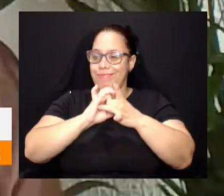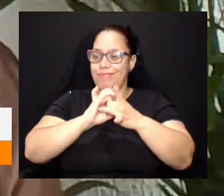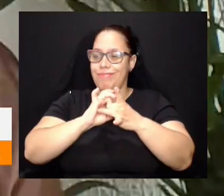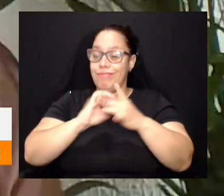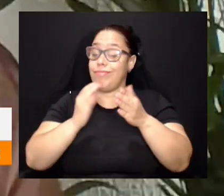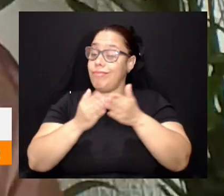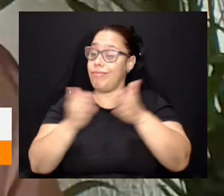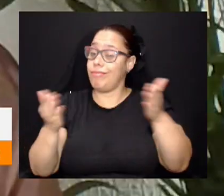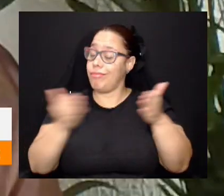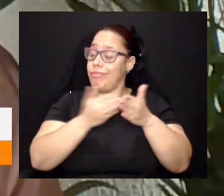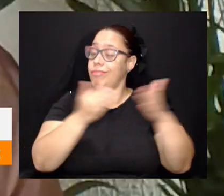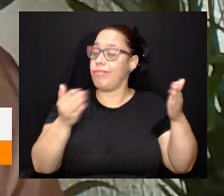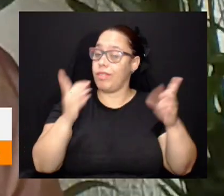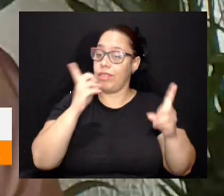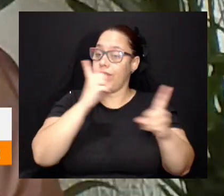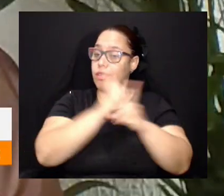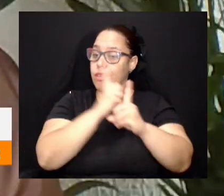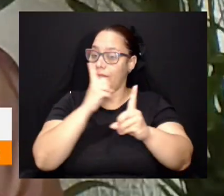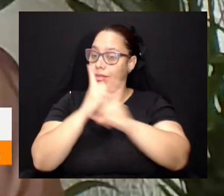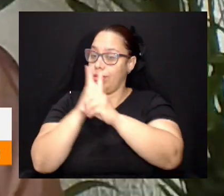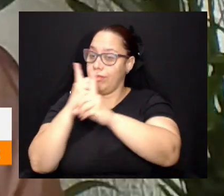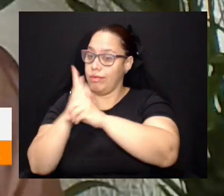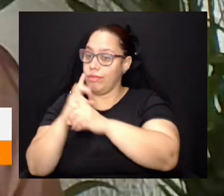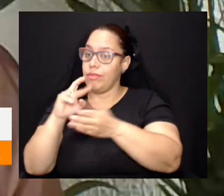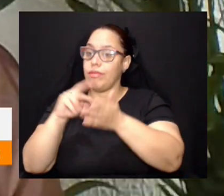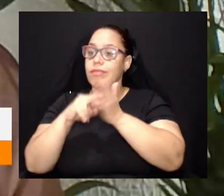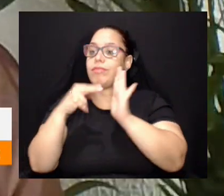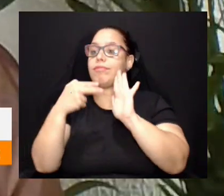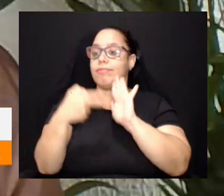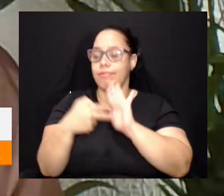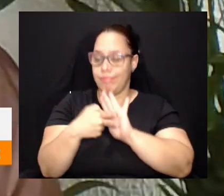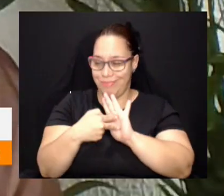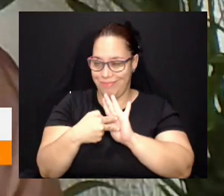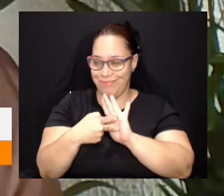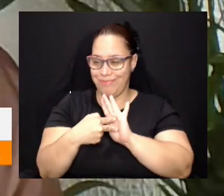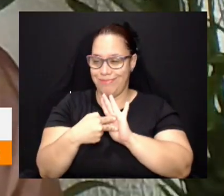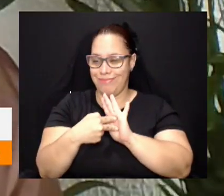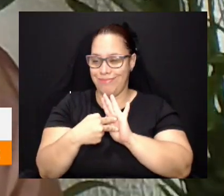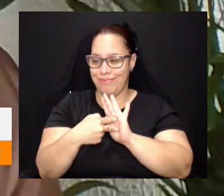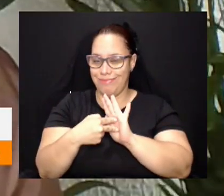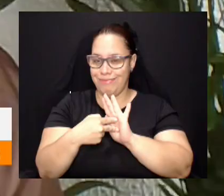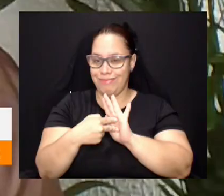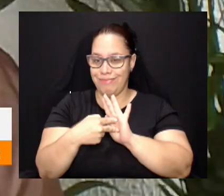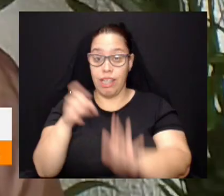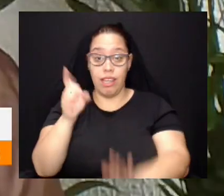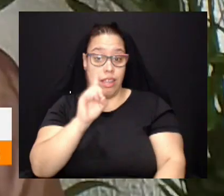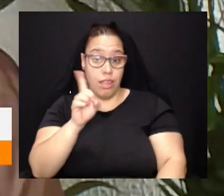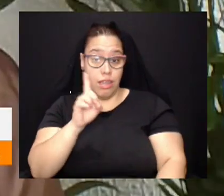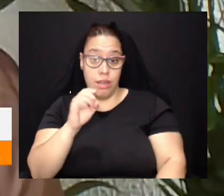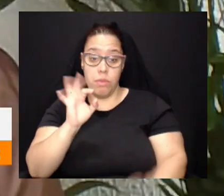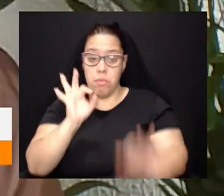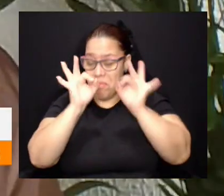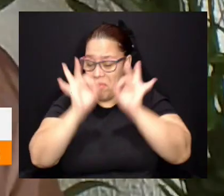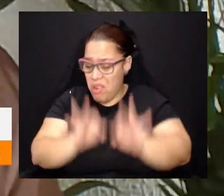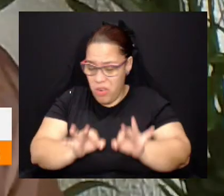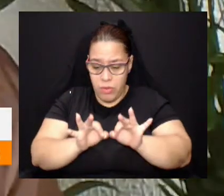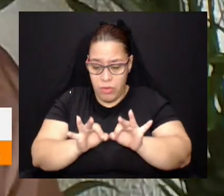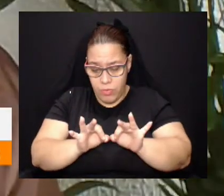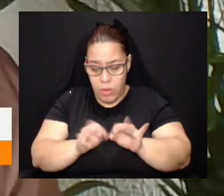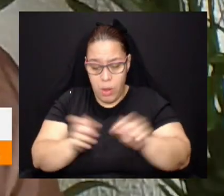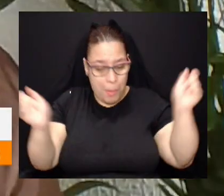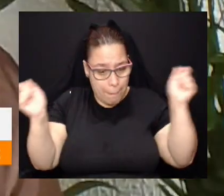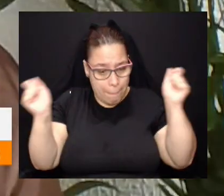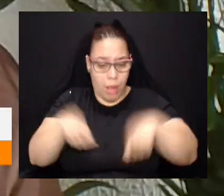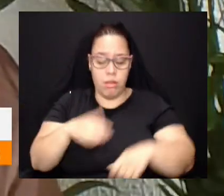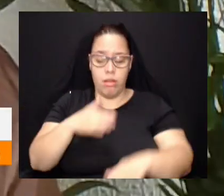para encontros que fazem sentido, né? Não de seres perfeitos, mas de seres possíveis na minha